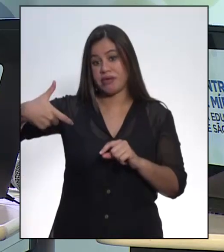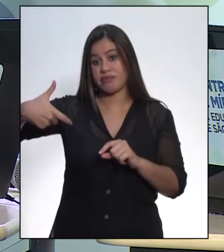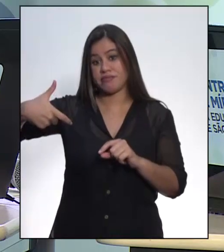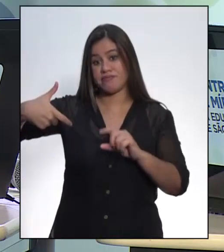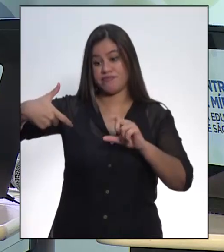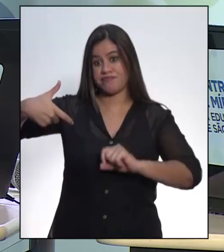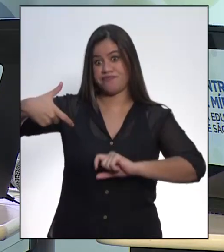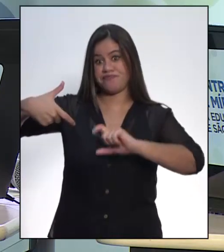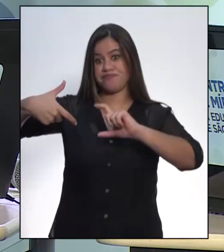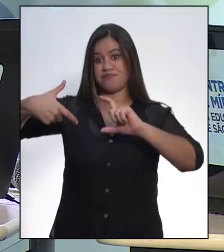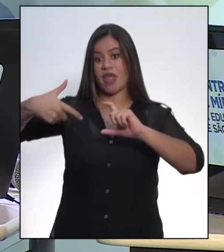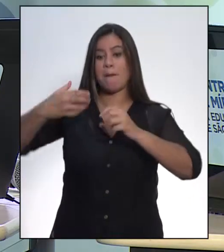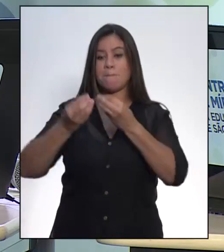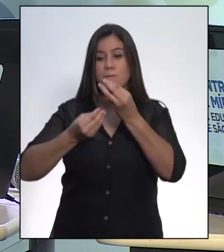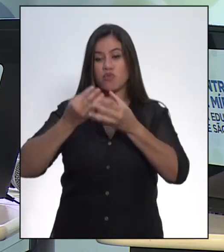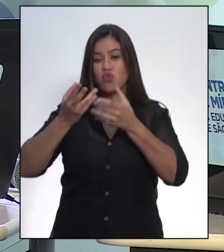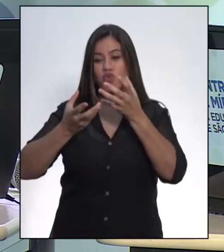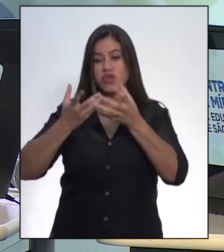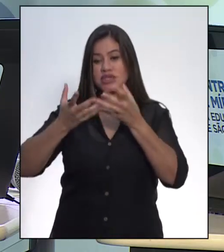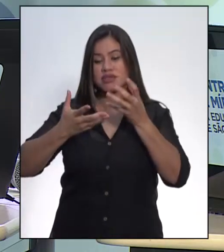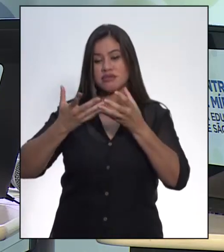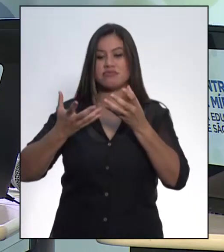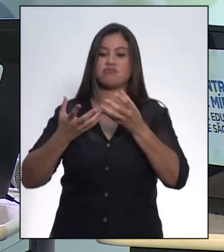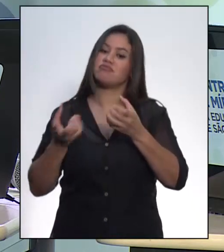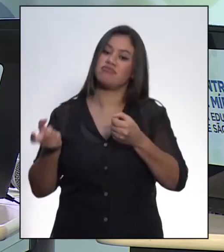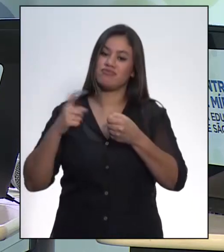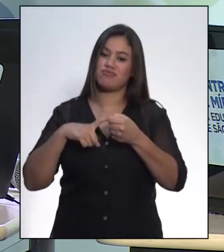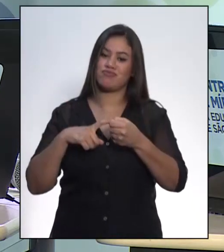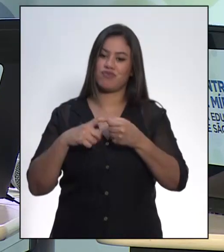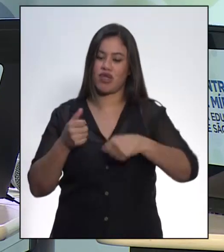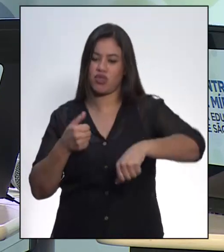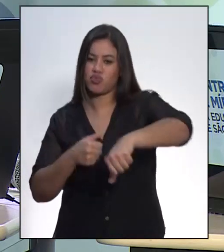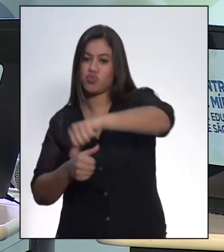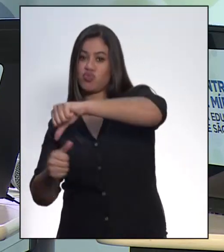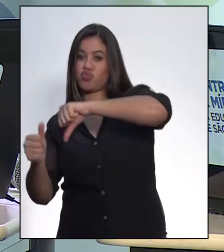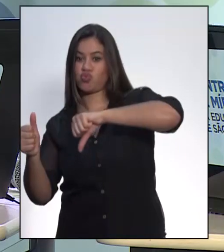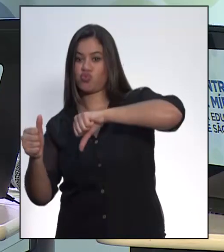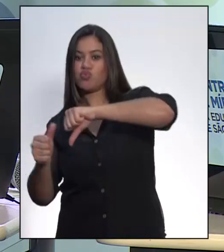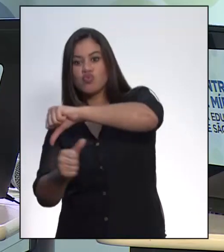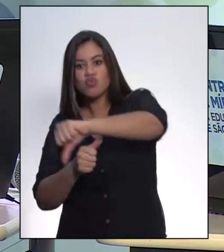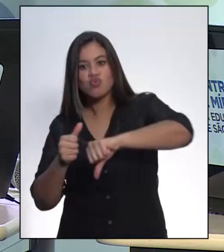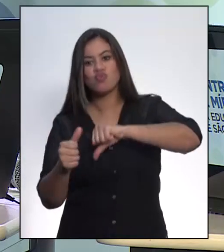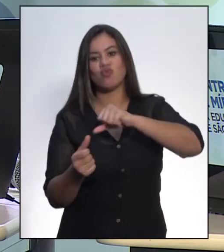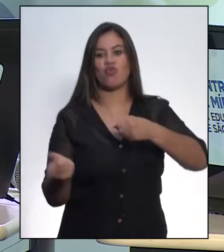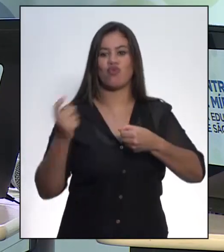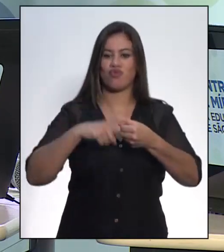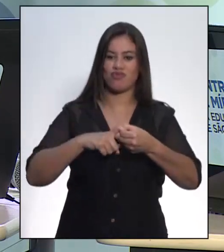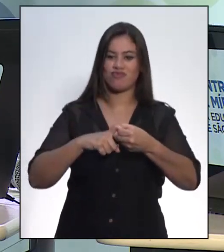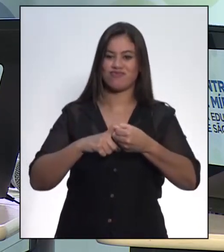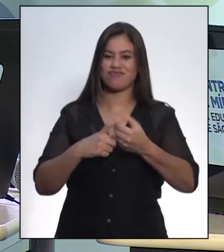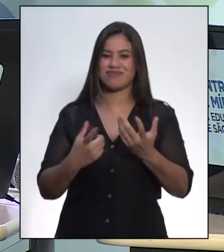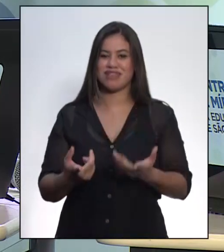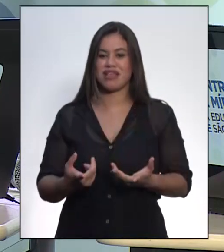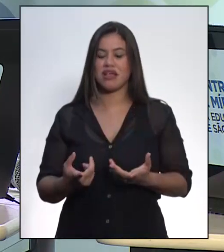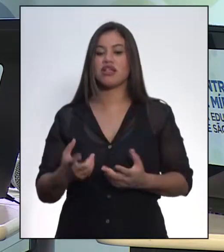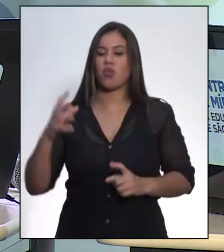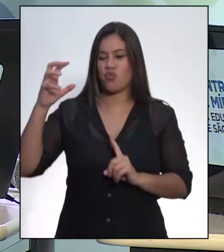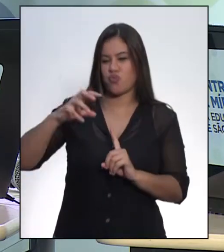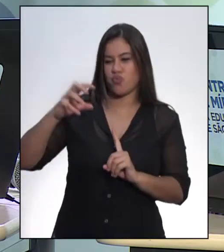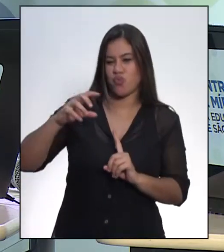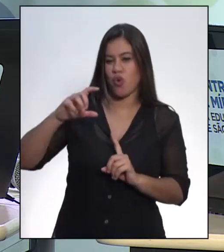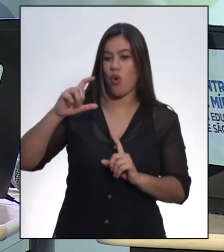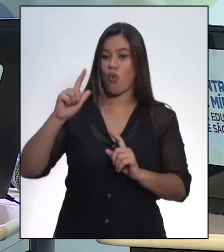causou um deslocamento. Então, esse deslocamento, no caso de mais pressão, diminuiu o meu gás. Menos